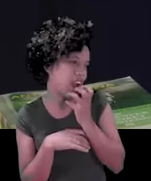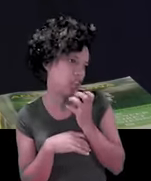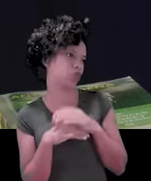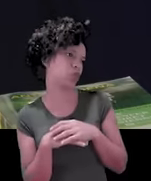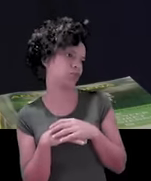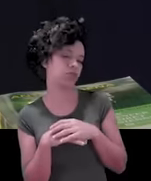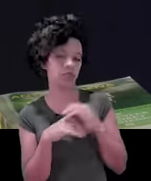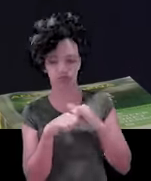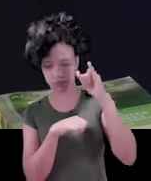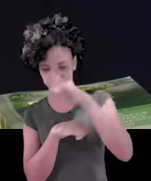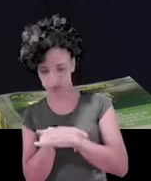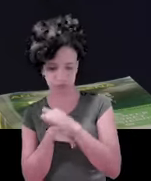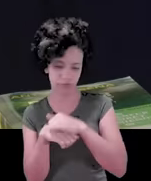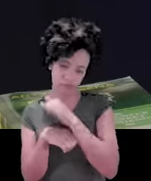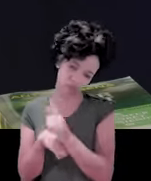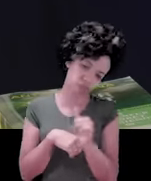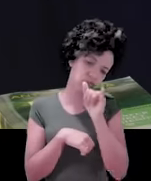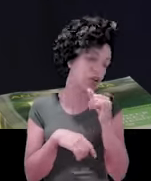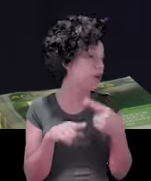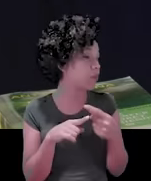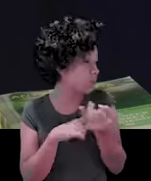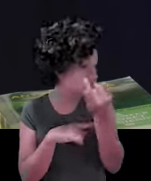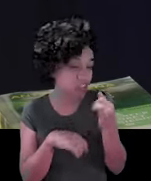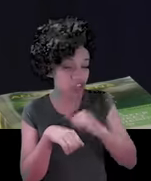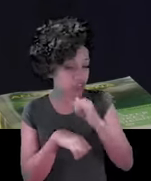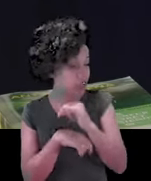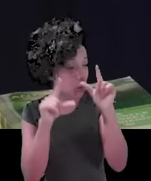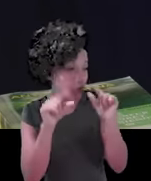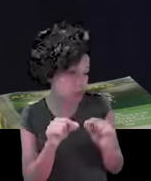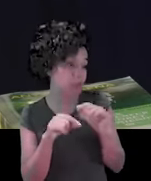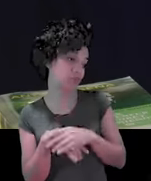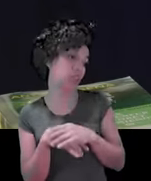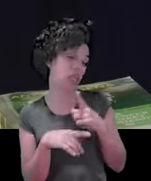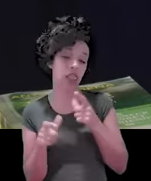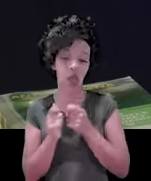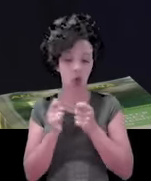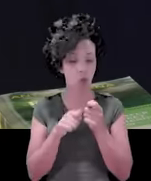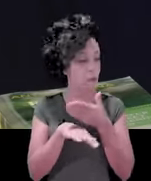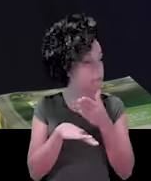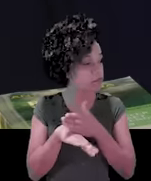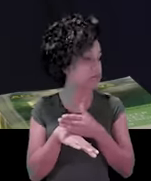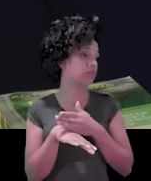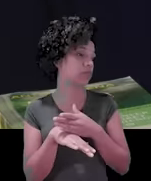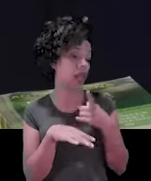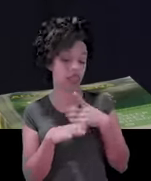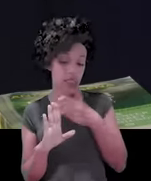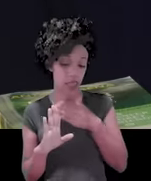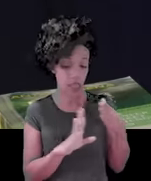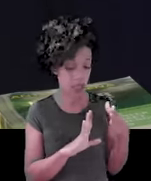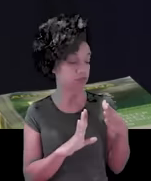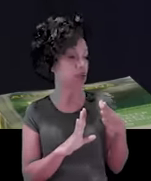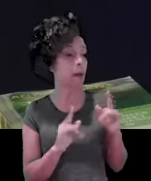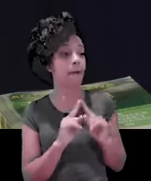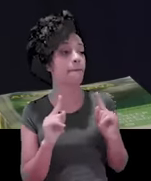se recorda um lado pro outro vai bloquear o fluxo era nada tão baixo que a gente faz o que a gente mude auto-condenação a gente fala entre